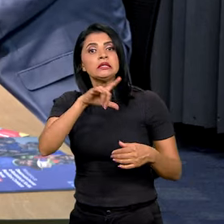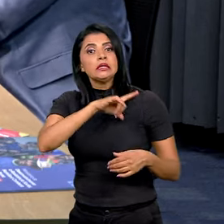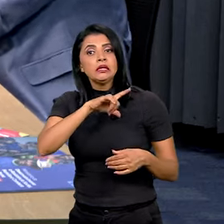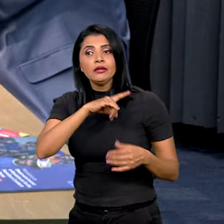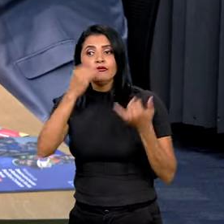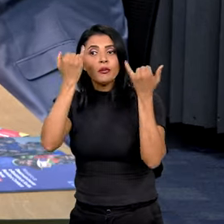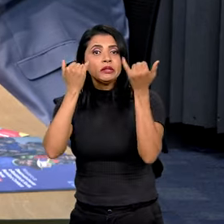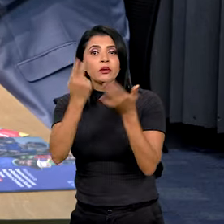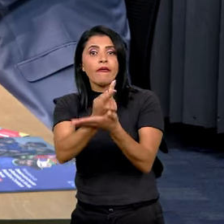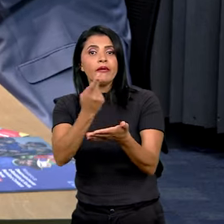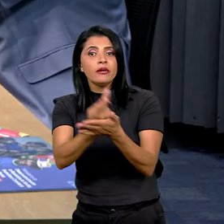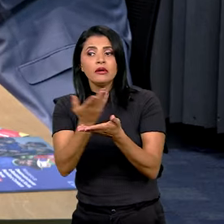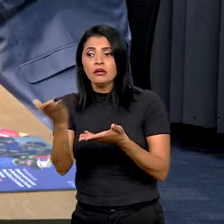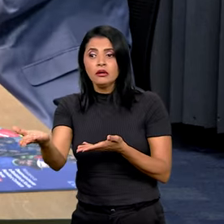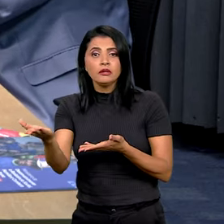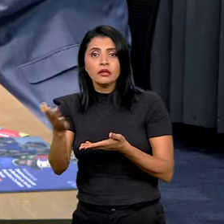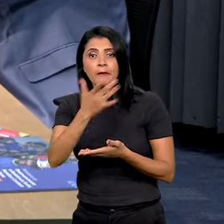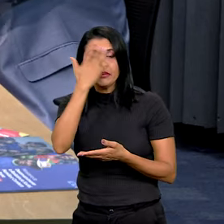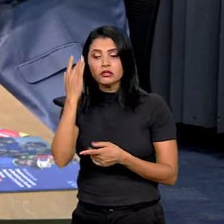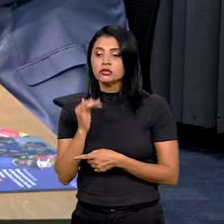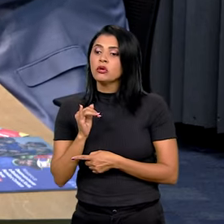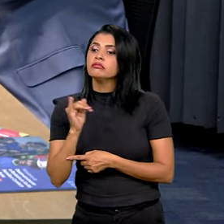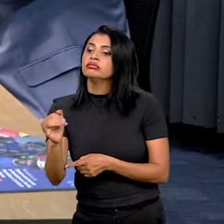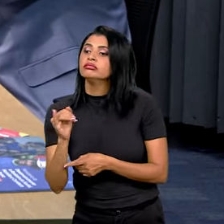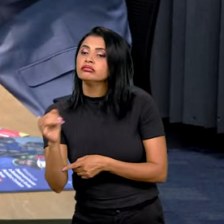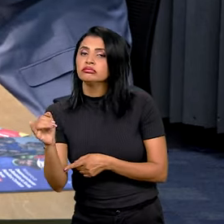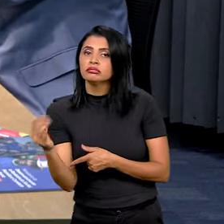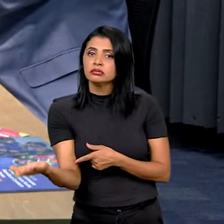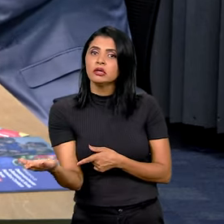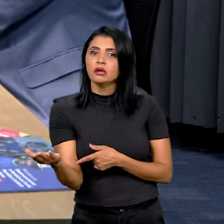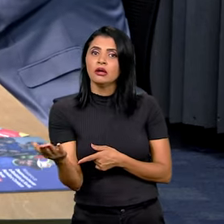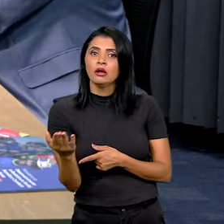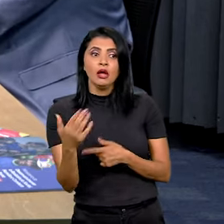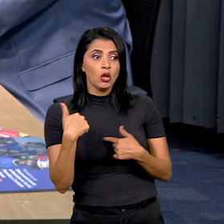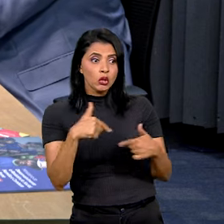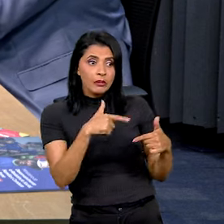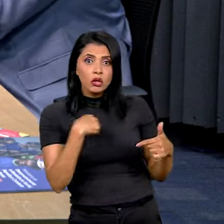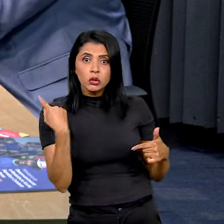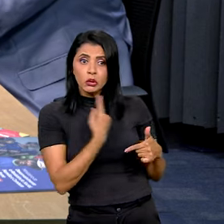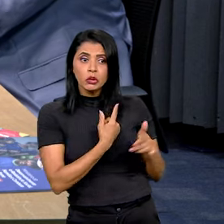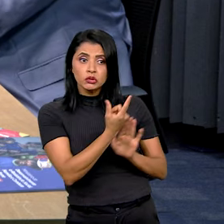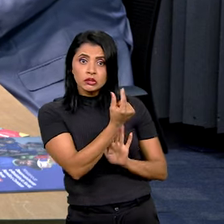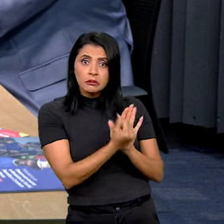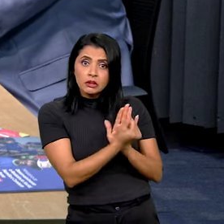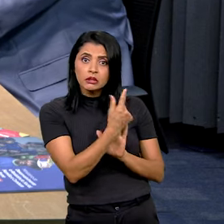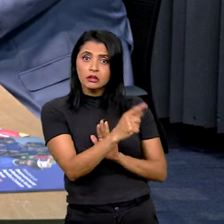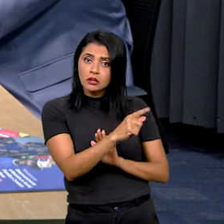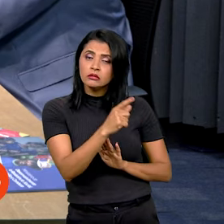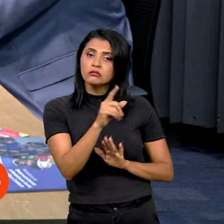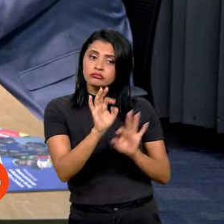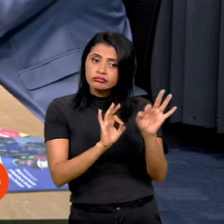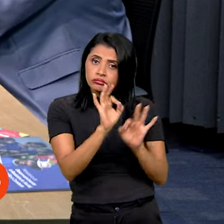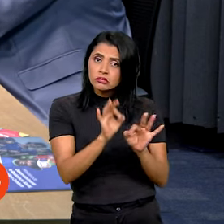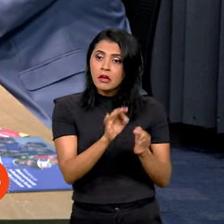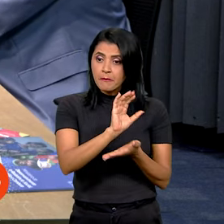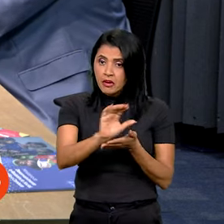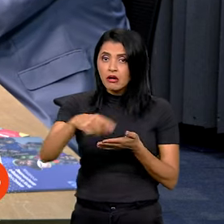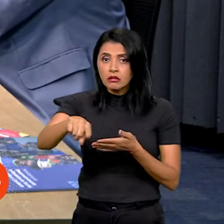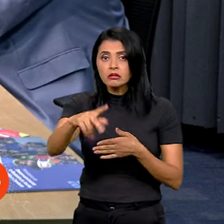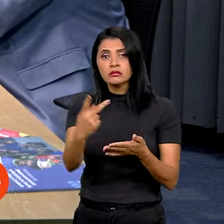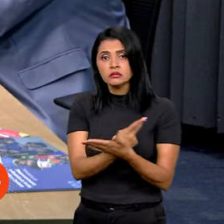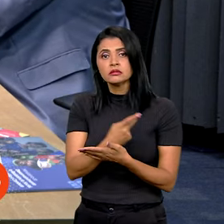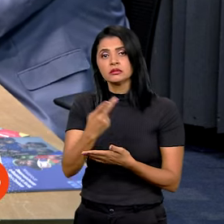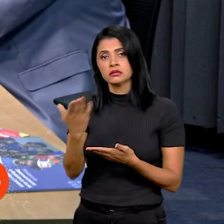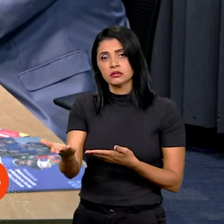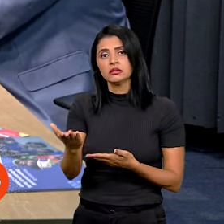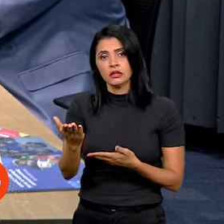quando você tem uma desinformação na ponta né uma desinformação vai lá e simplesmente destrói um trabalho um orçamento Público Federal que tá completamente aplicado